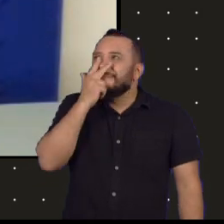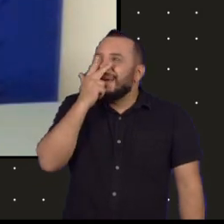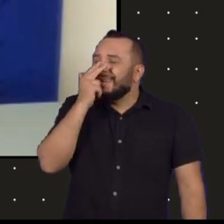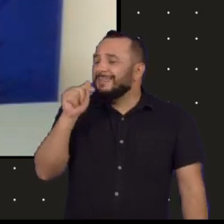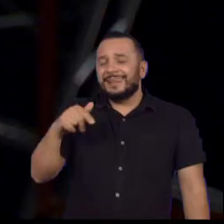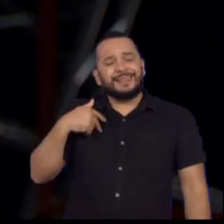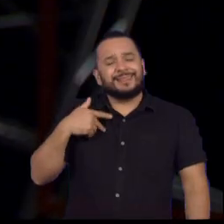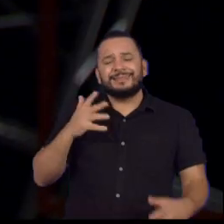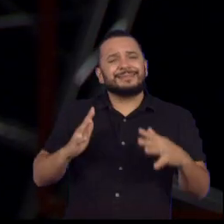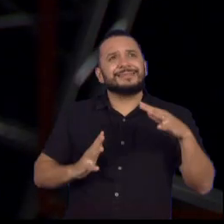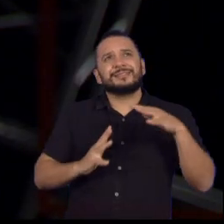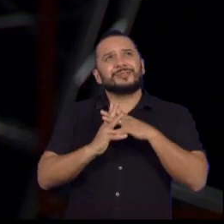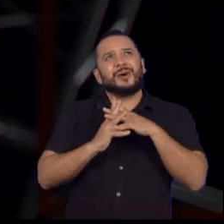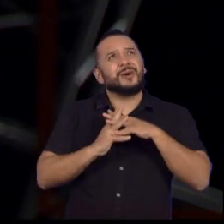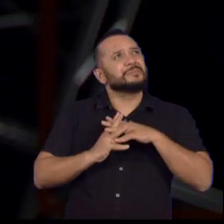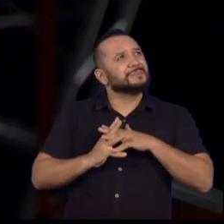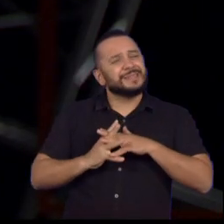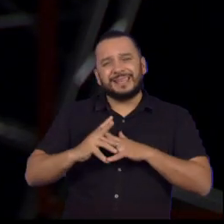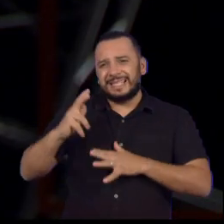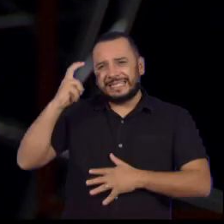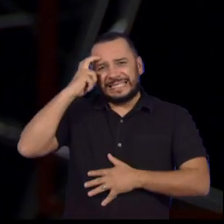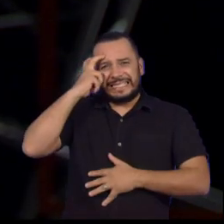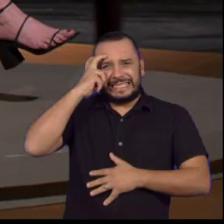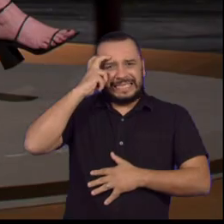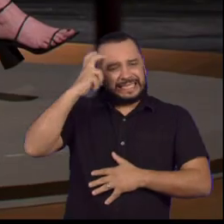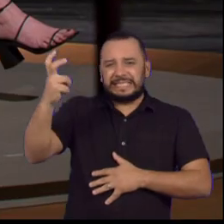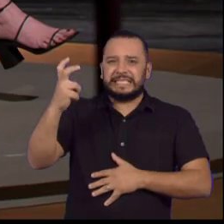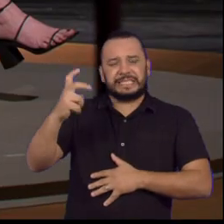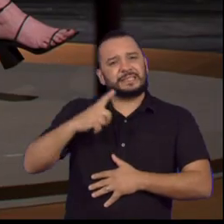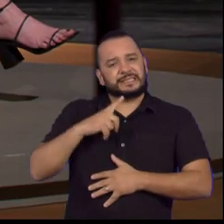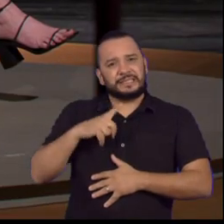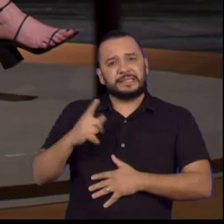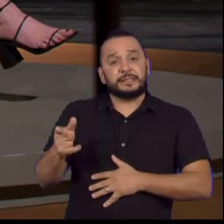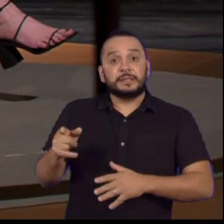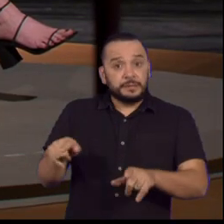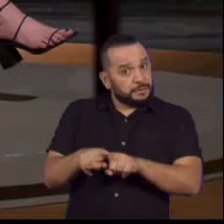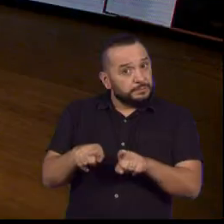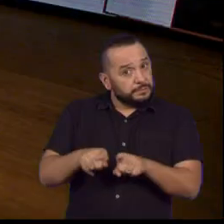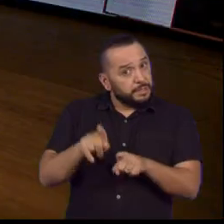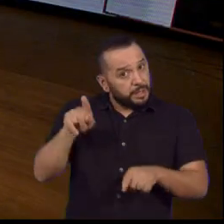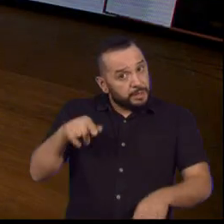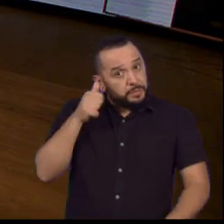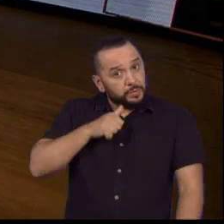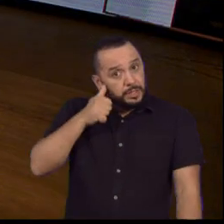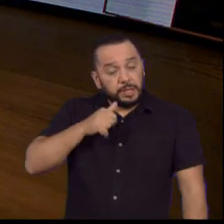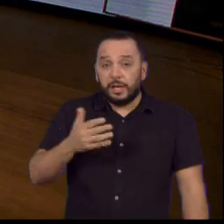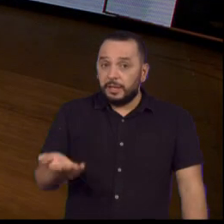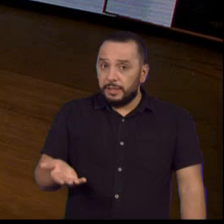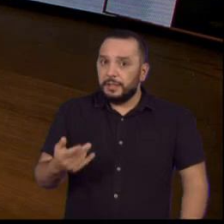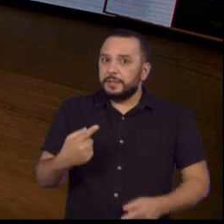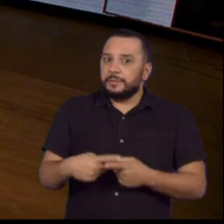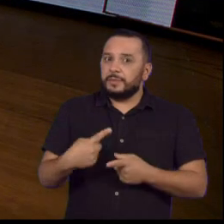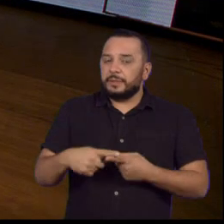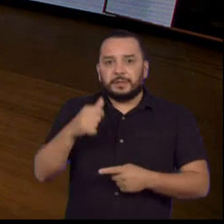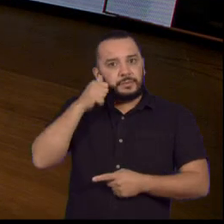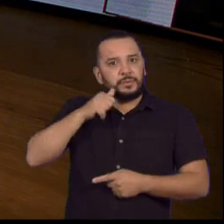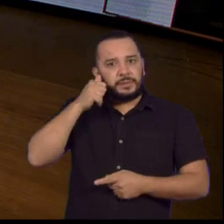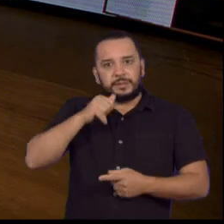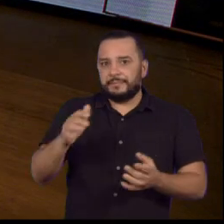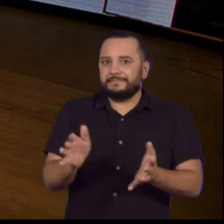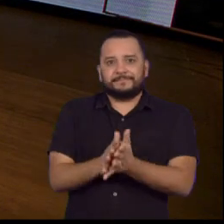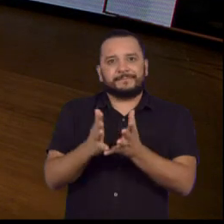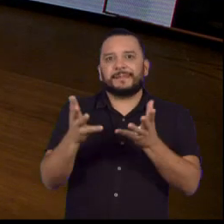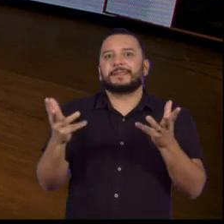mestra, né? Daniela é um gênio assim, e sobretudo e mulher também, né? Eu acho que é uma das mulheres mais incríveis